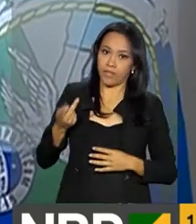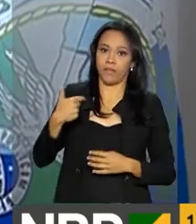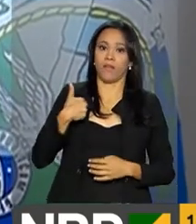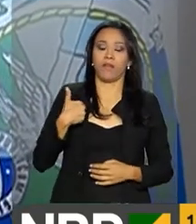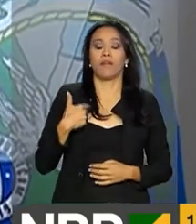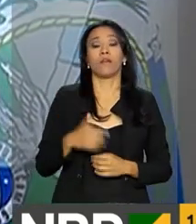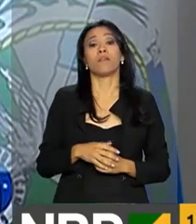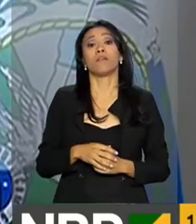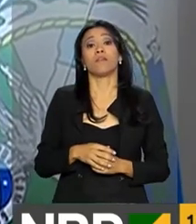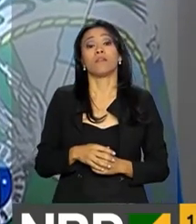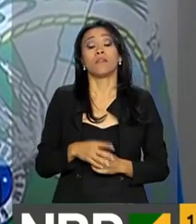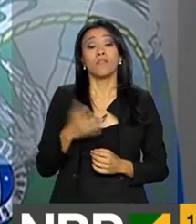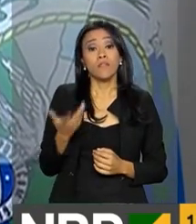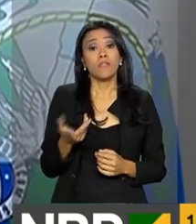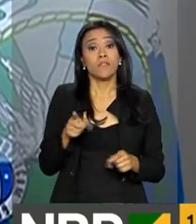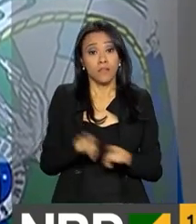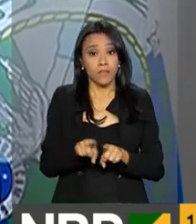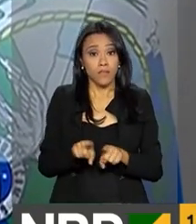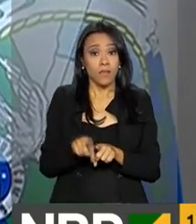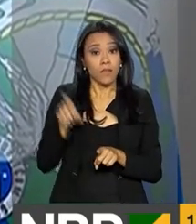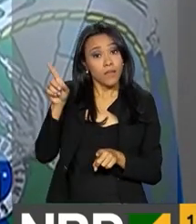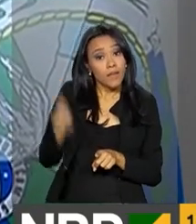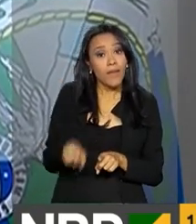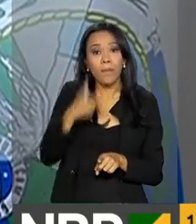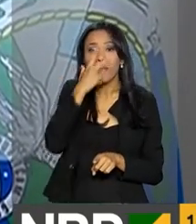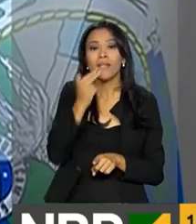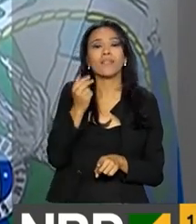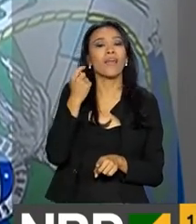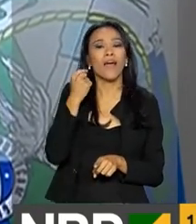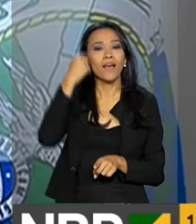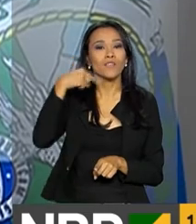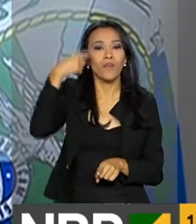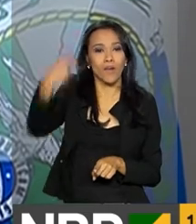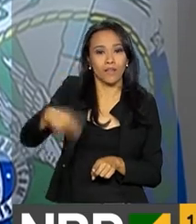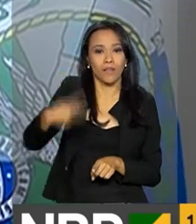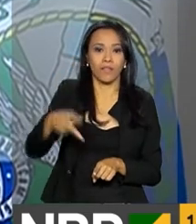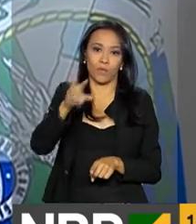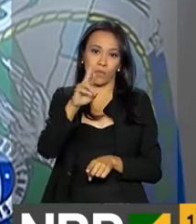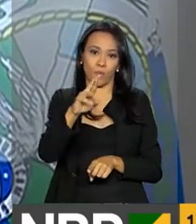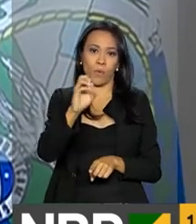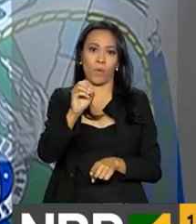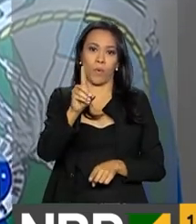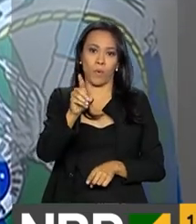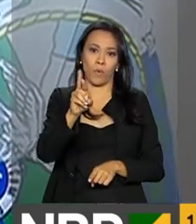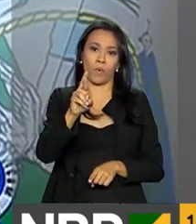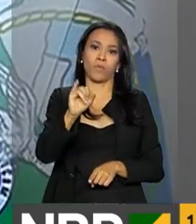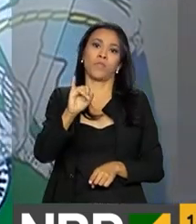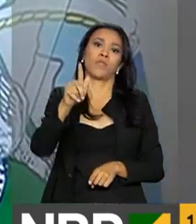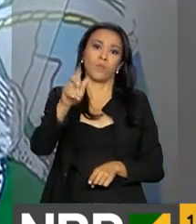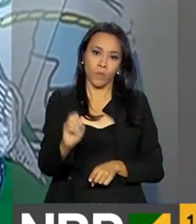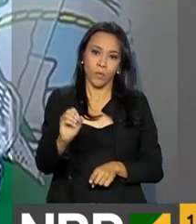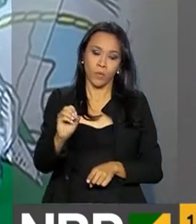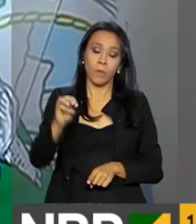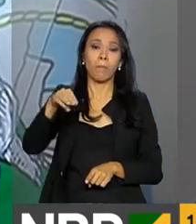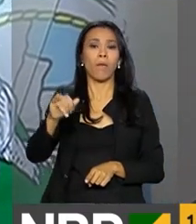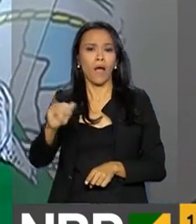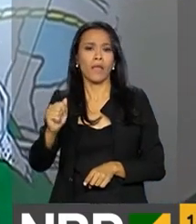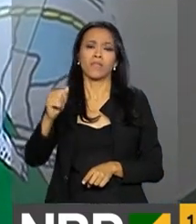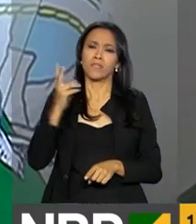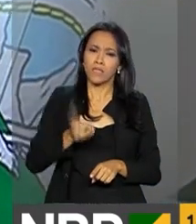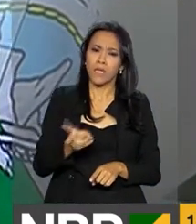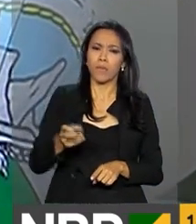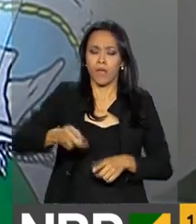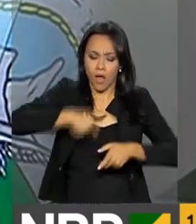sem antes o Rodrigo Maia ter feito o papel de advogado dessa causa. Em várias oportunidades, nos nossos encontros, almoços, jantares, ele me dizia: olha,